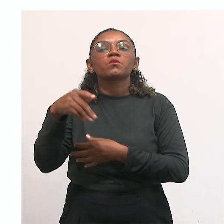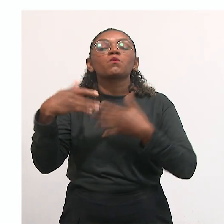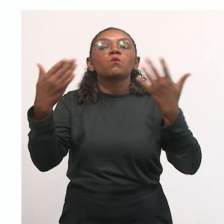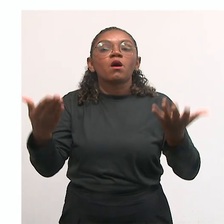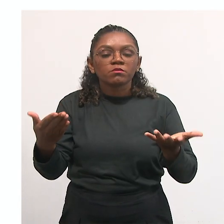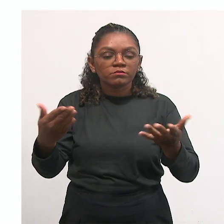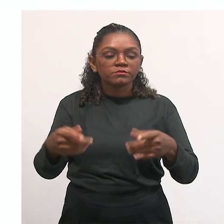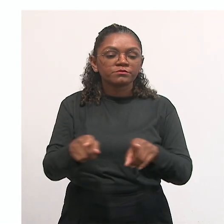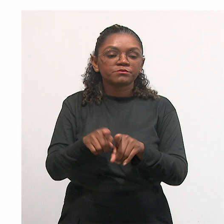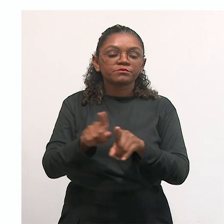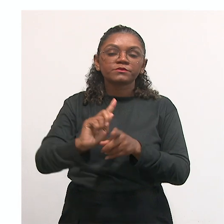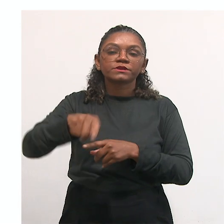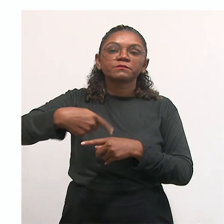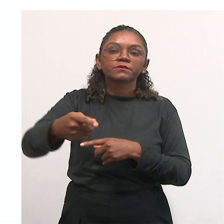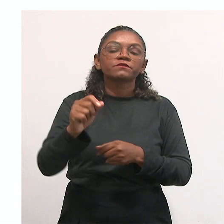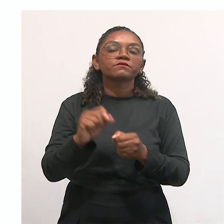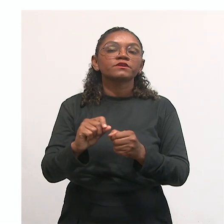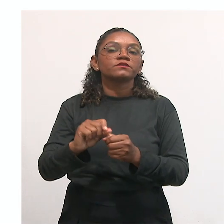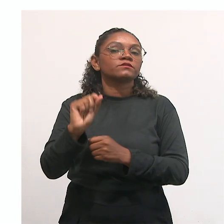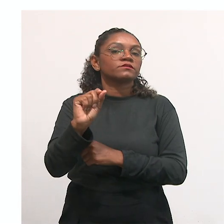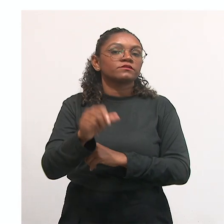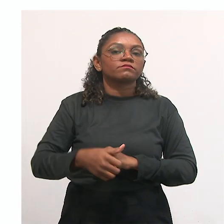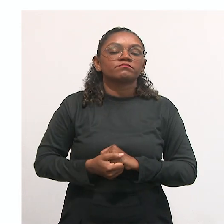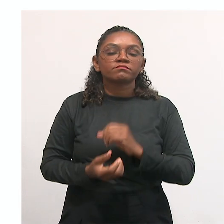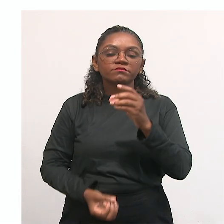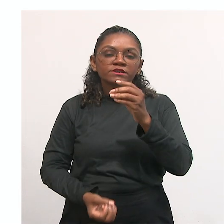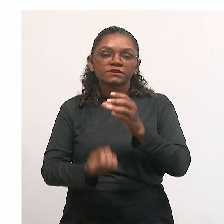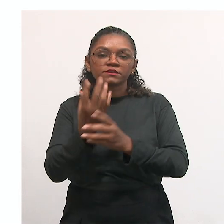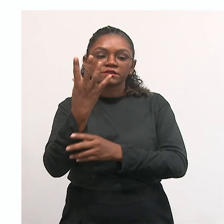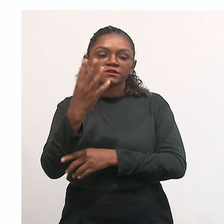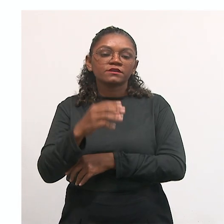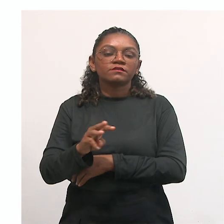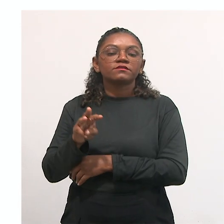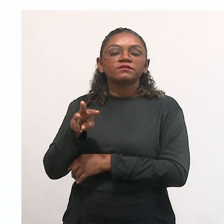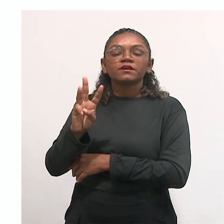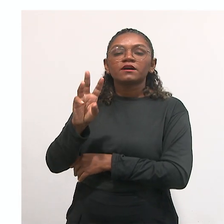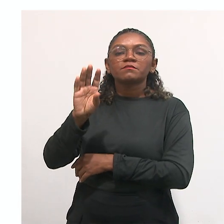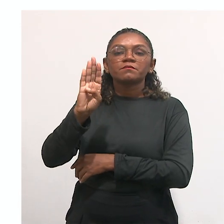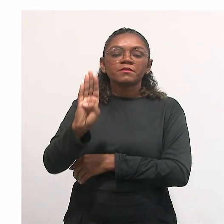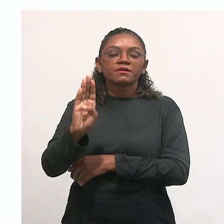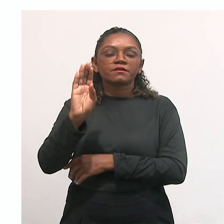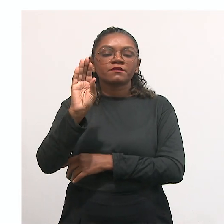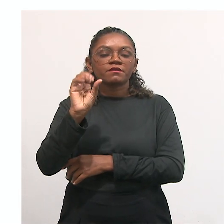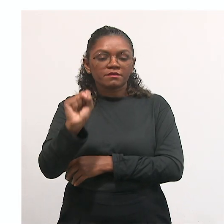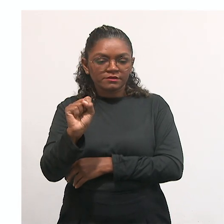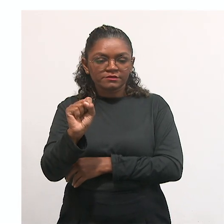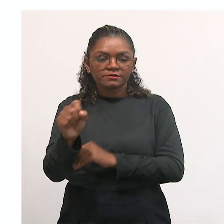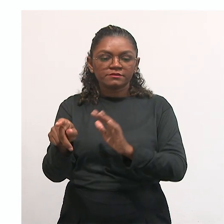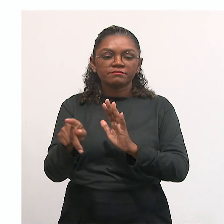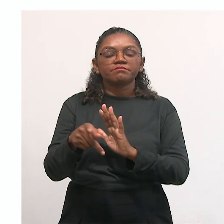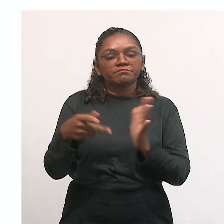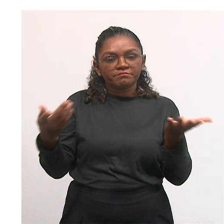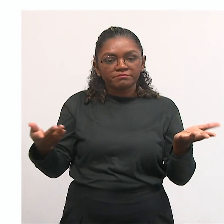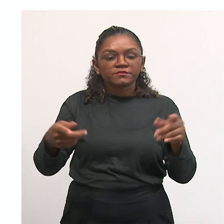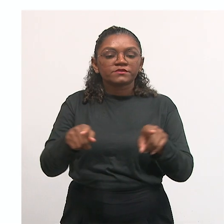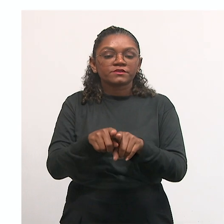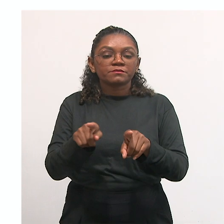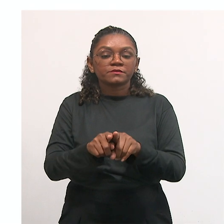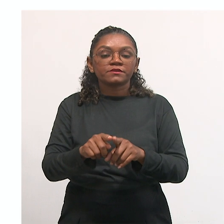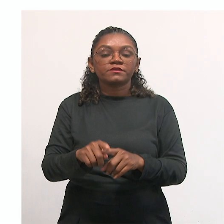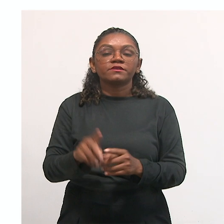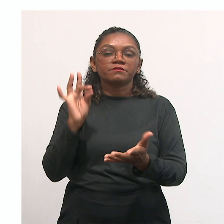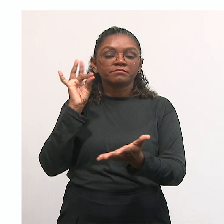faço a parte de criação do WBS, né, que é o Work Breakdown Structure,